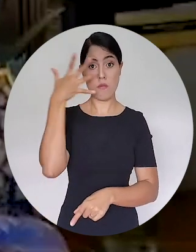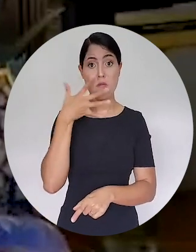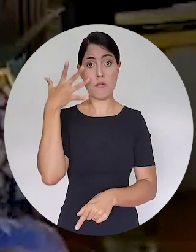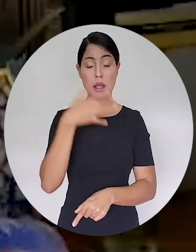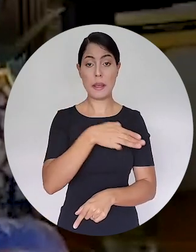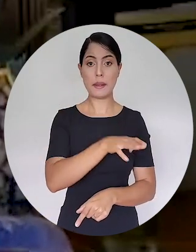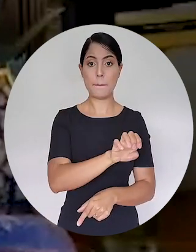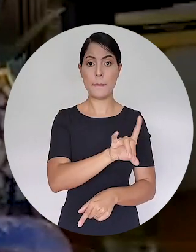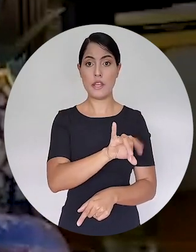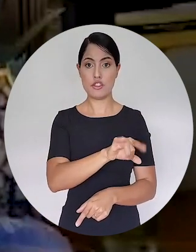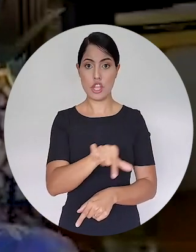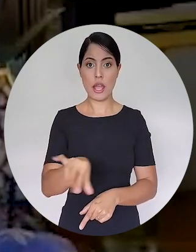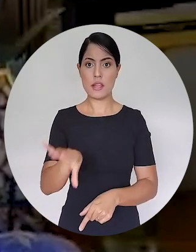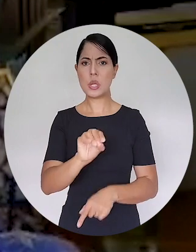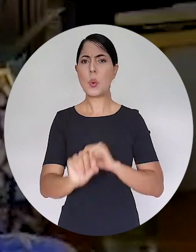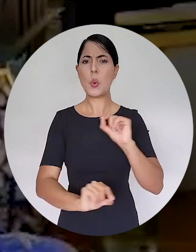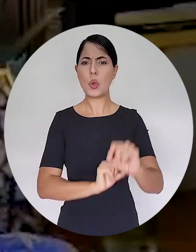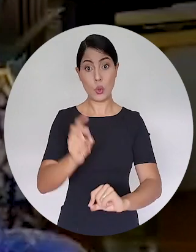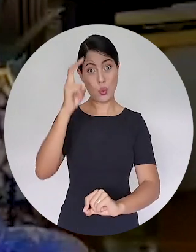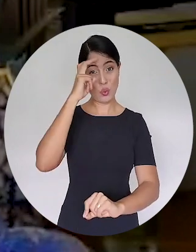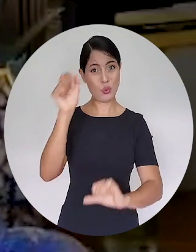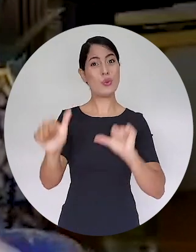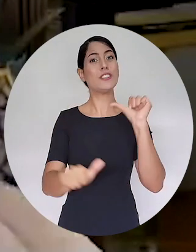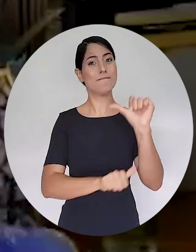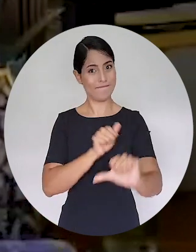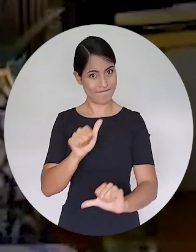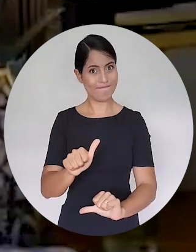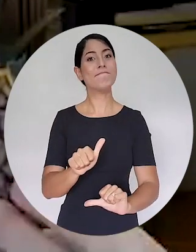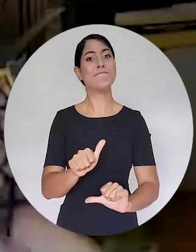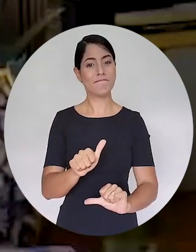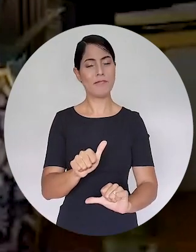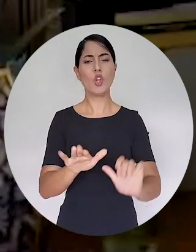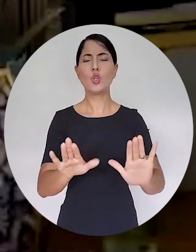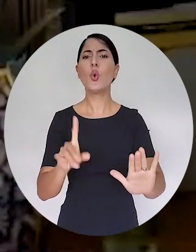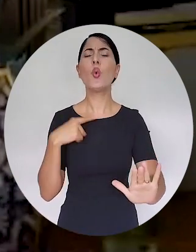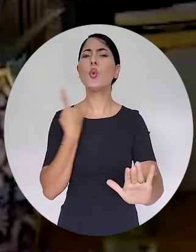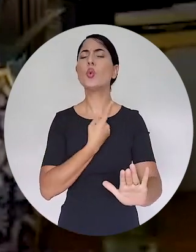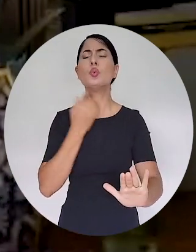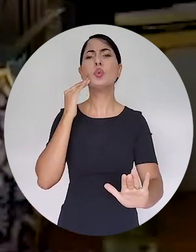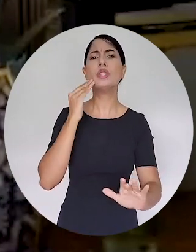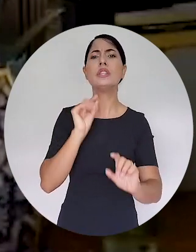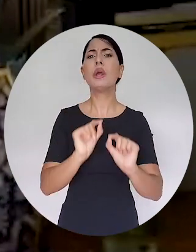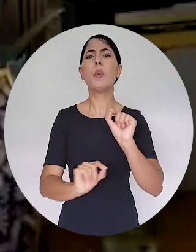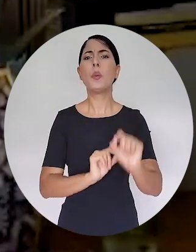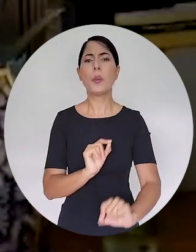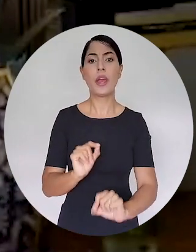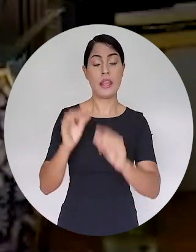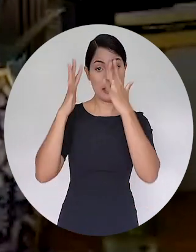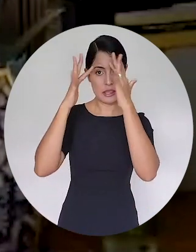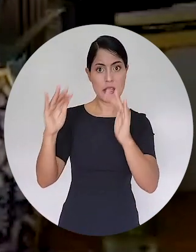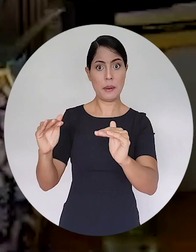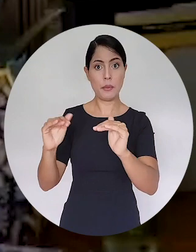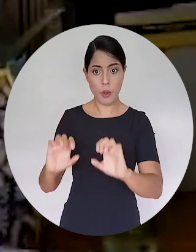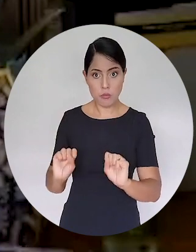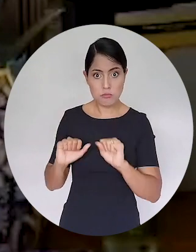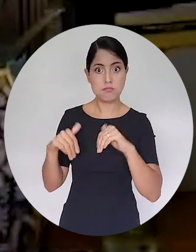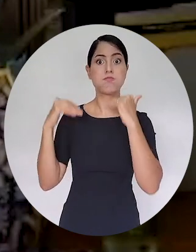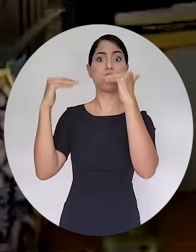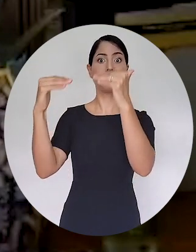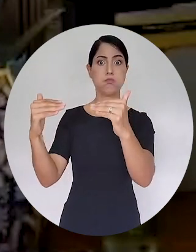de cultura, é uma mudança de pensamento, a gente entender esse conceito de tribunal multiportas, de entender